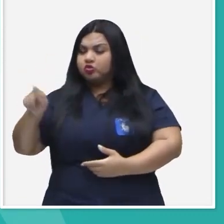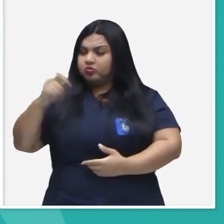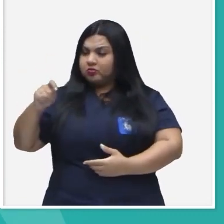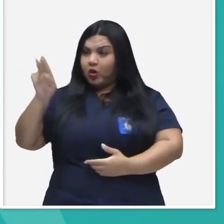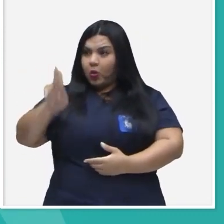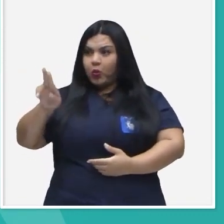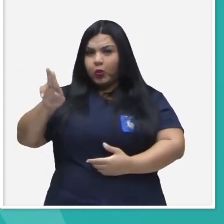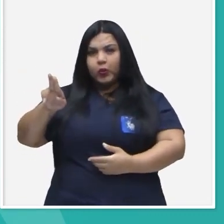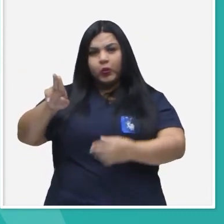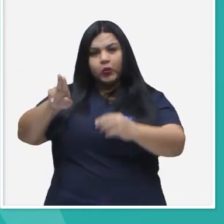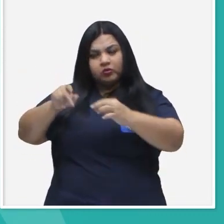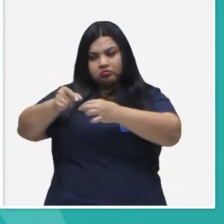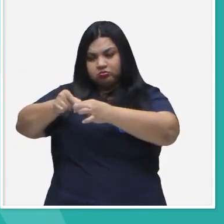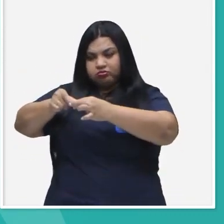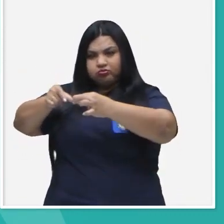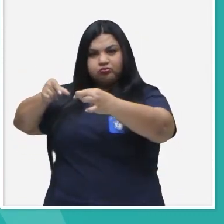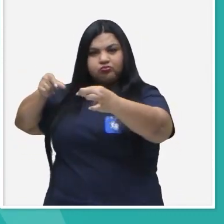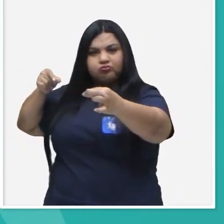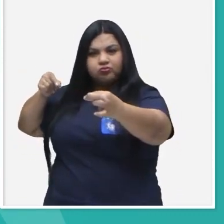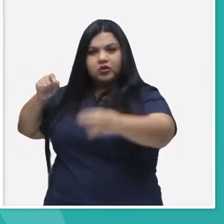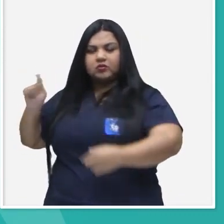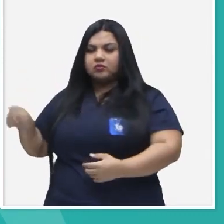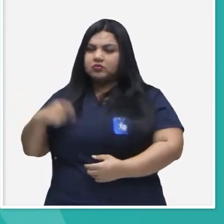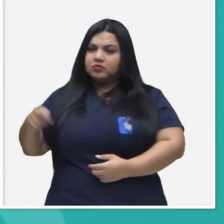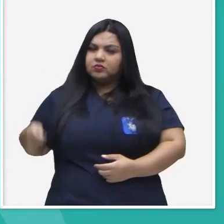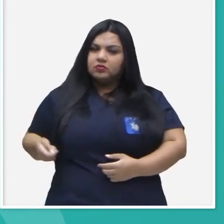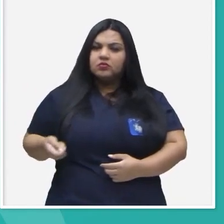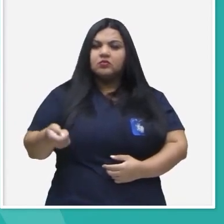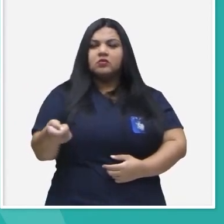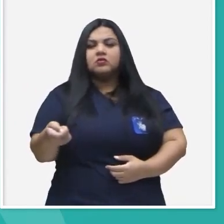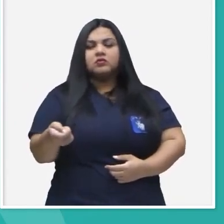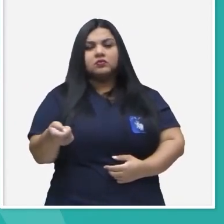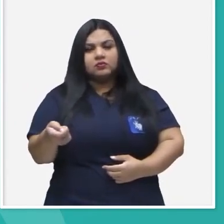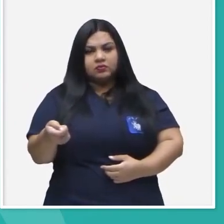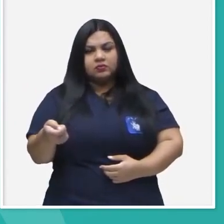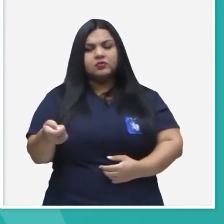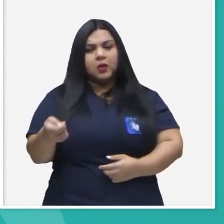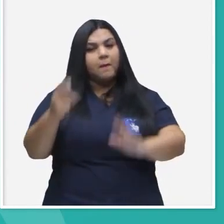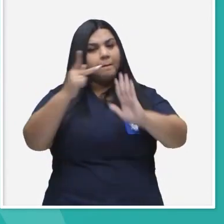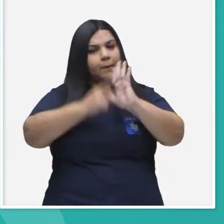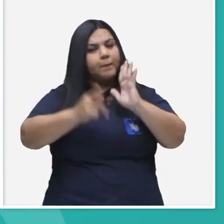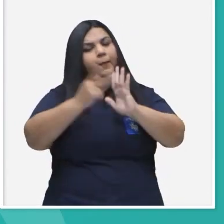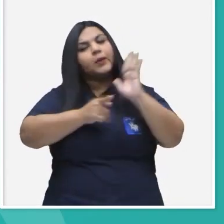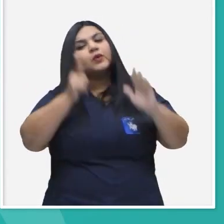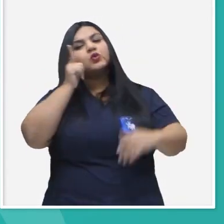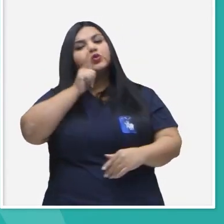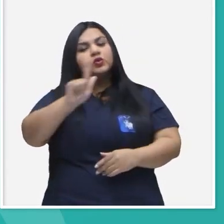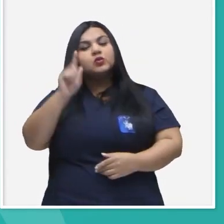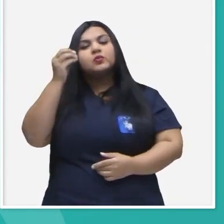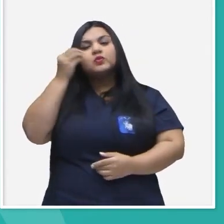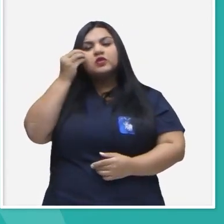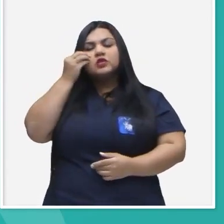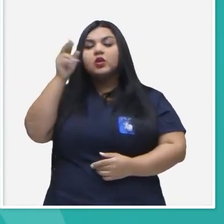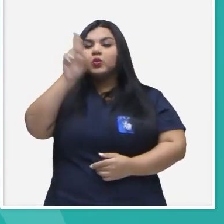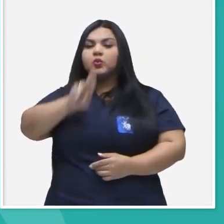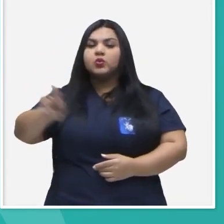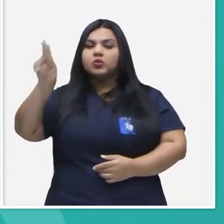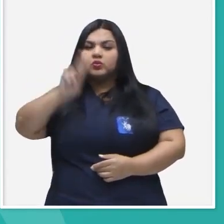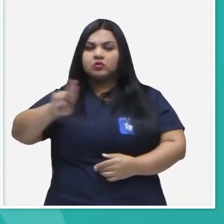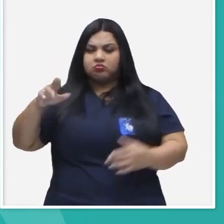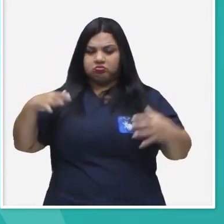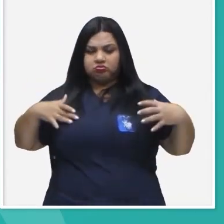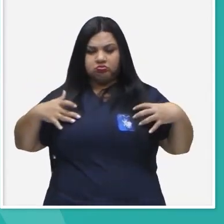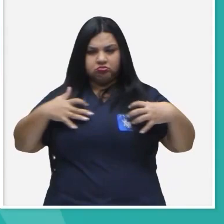um sabre, um florete, né, para efetuar aí a pontuação. Observem que eles utilizam todo